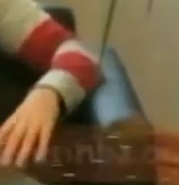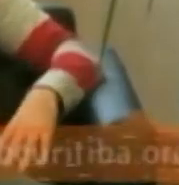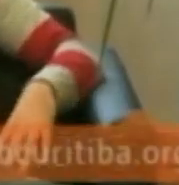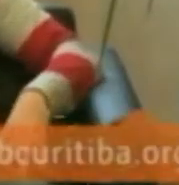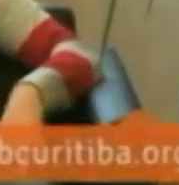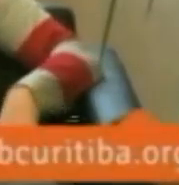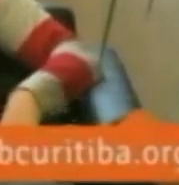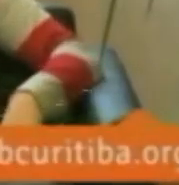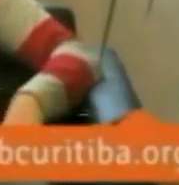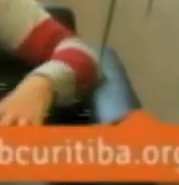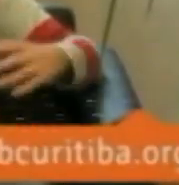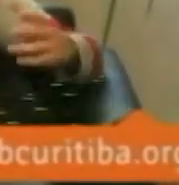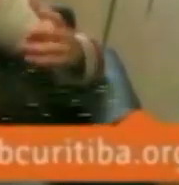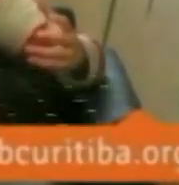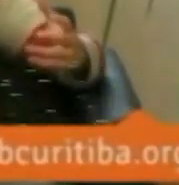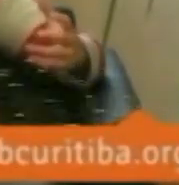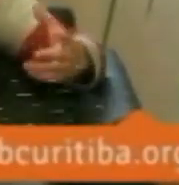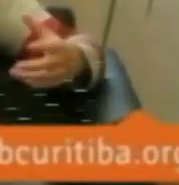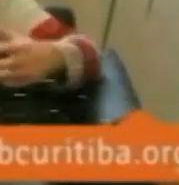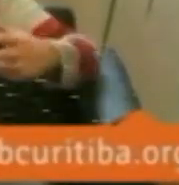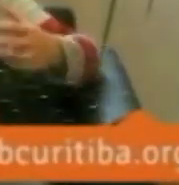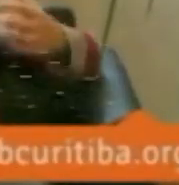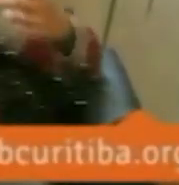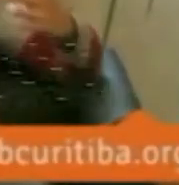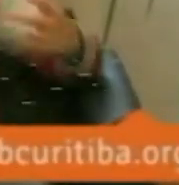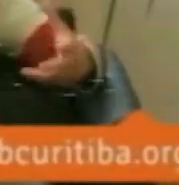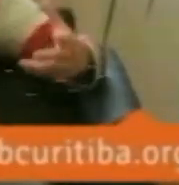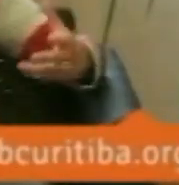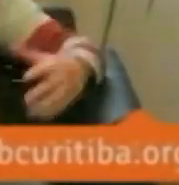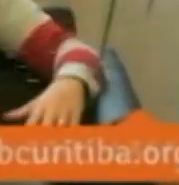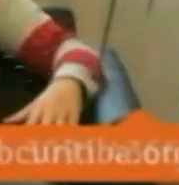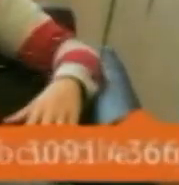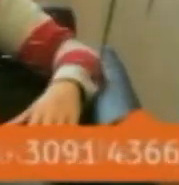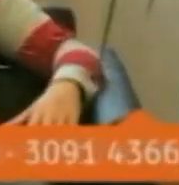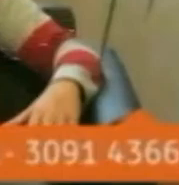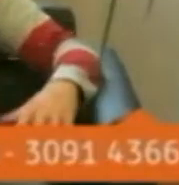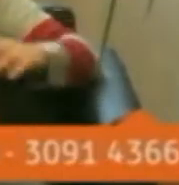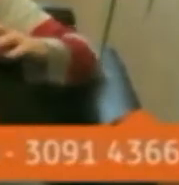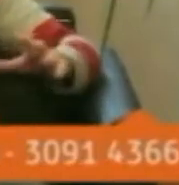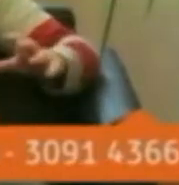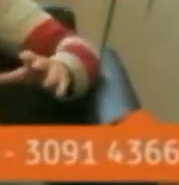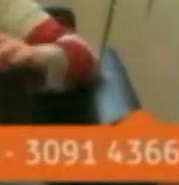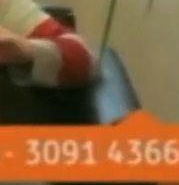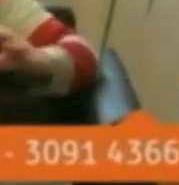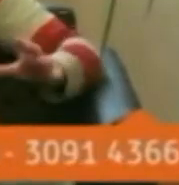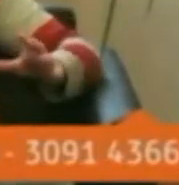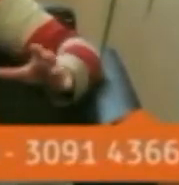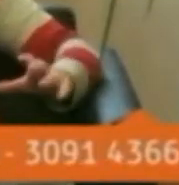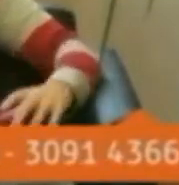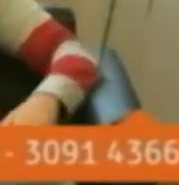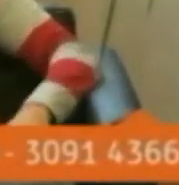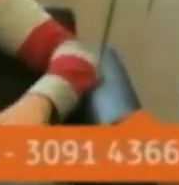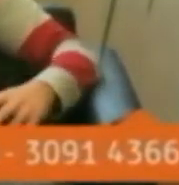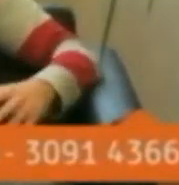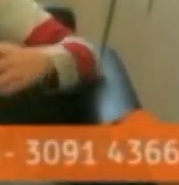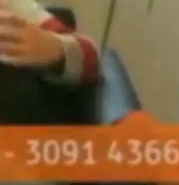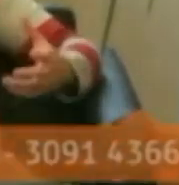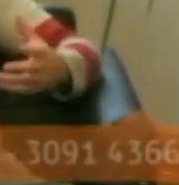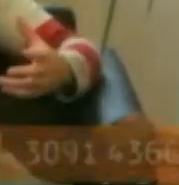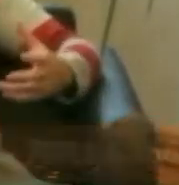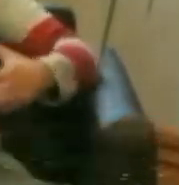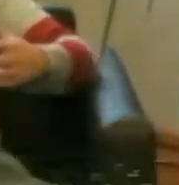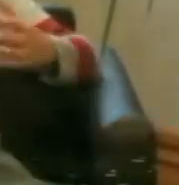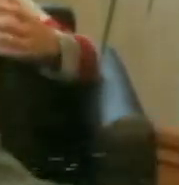que aparece aqui no telão. Você também que gostaria de discipular pessoas, a célula, esses grupos são o melhor ambiente para conhecer